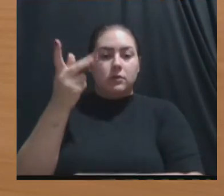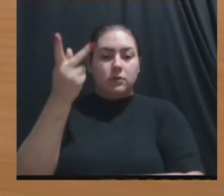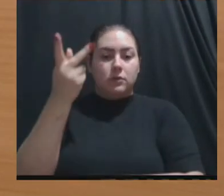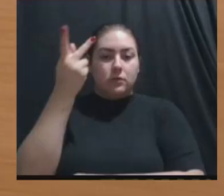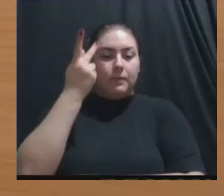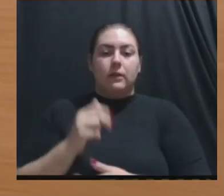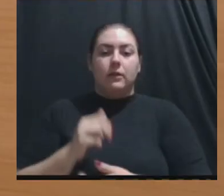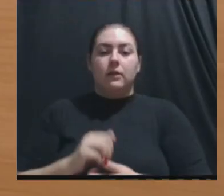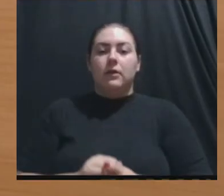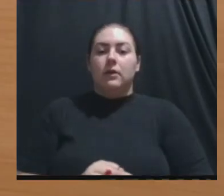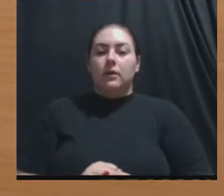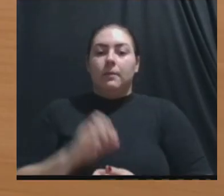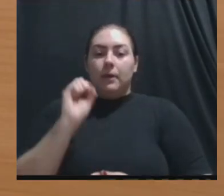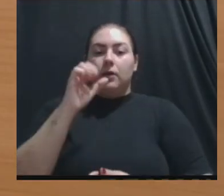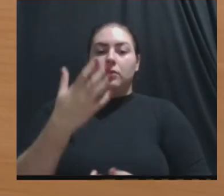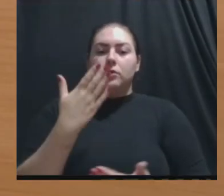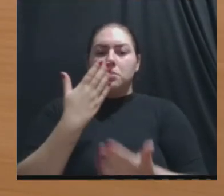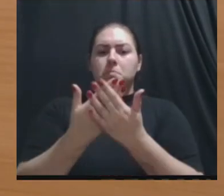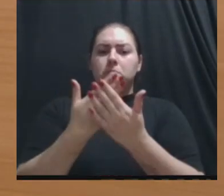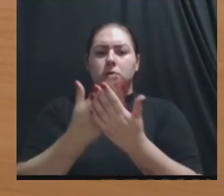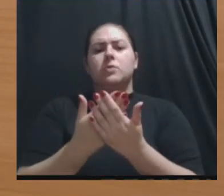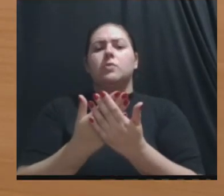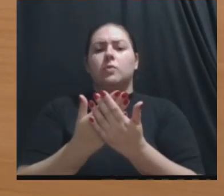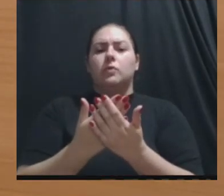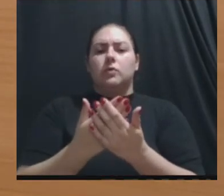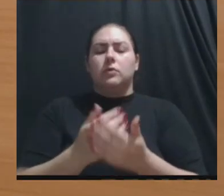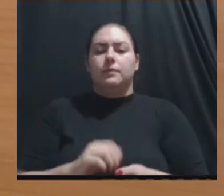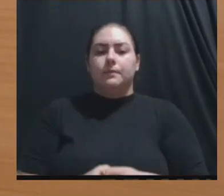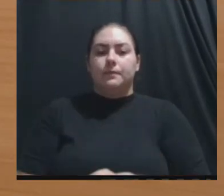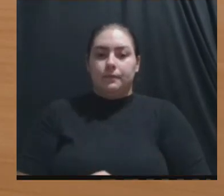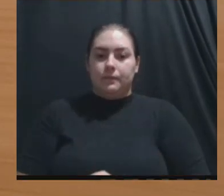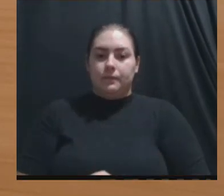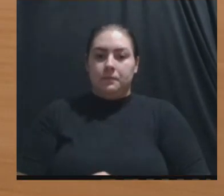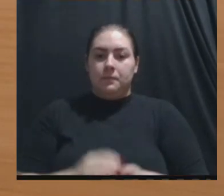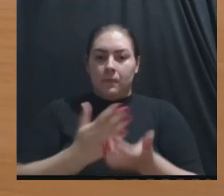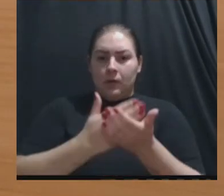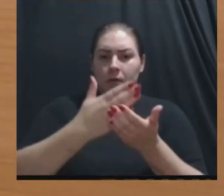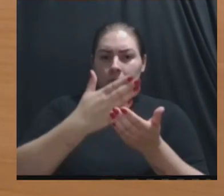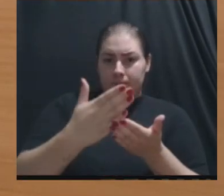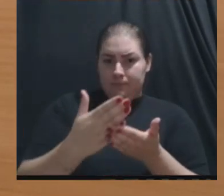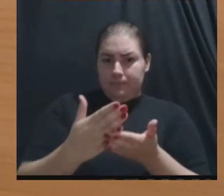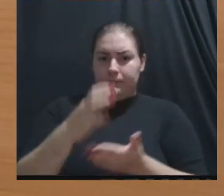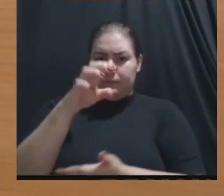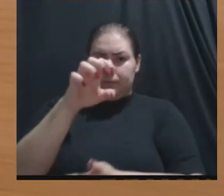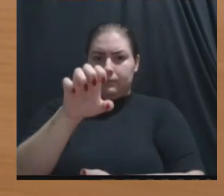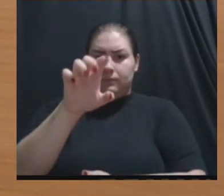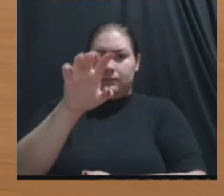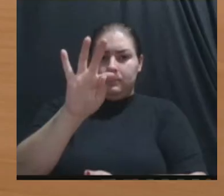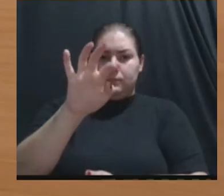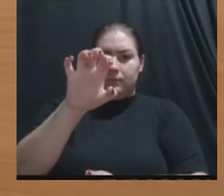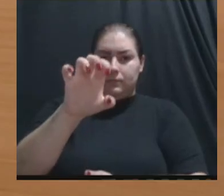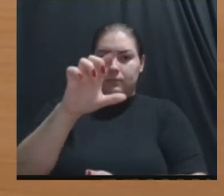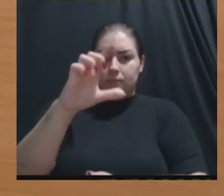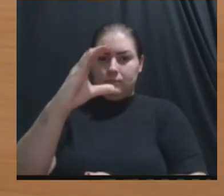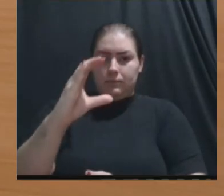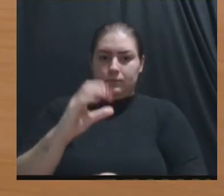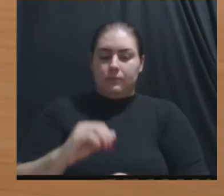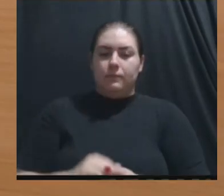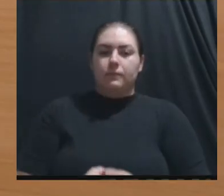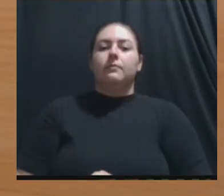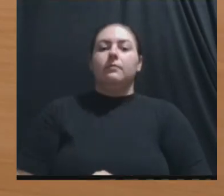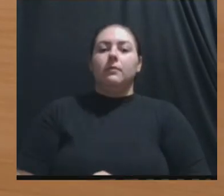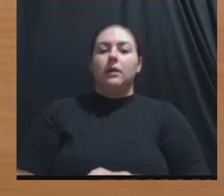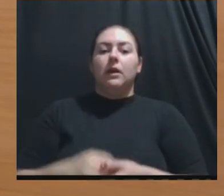estudos para a implantação de uma unidade da ETEC, que é a Escola Técnica Estadual do município de Campinas, em